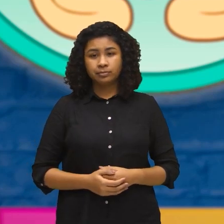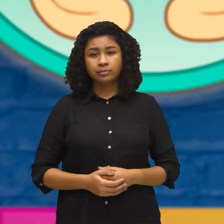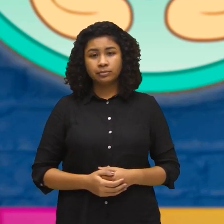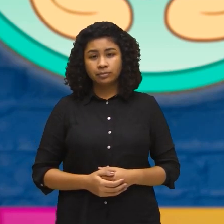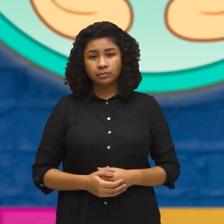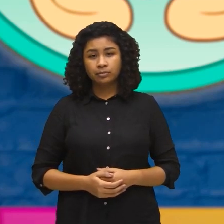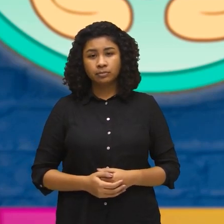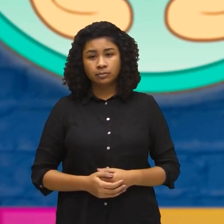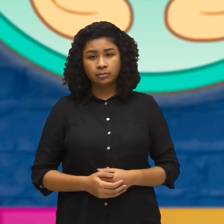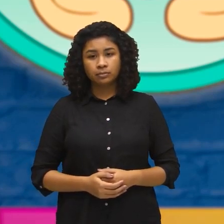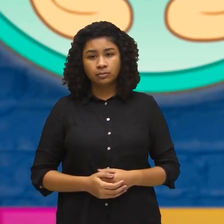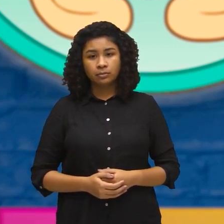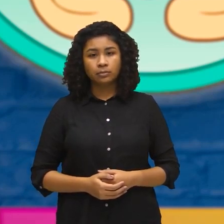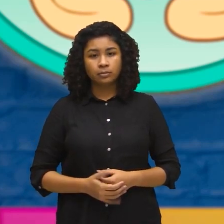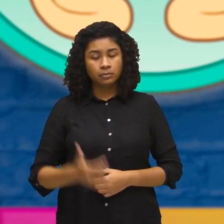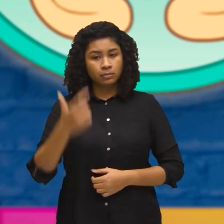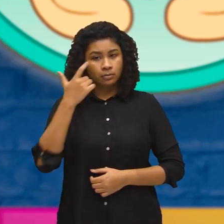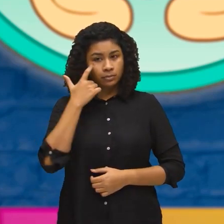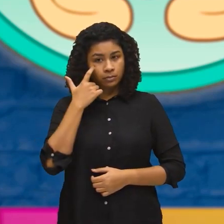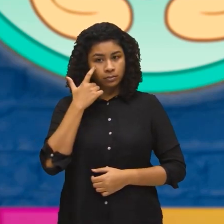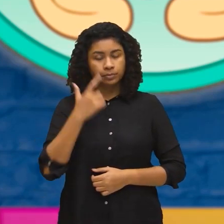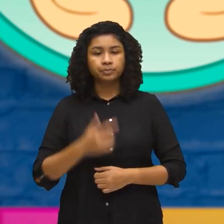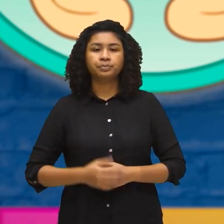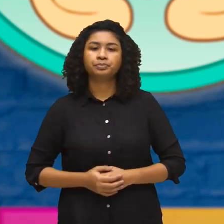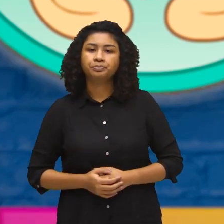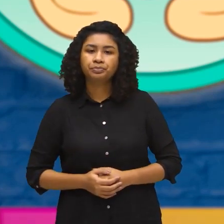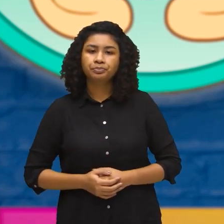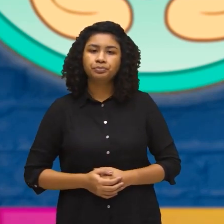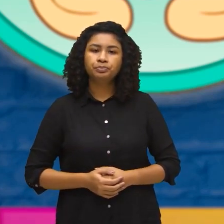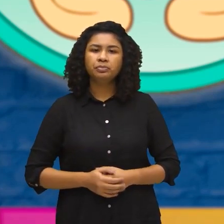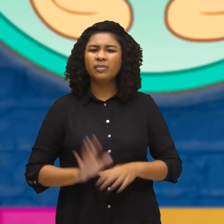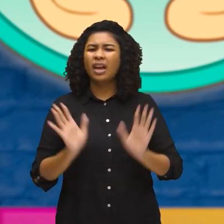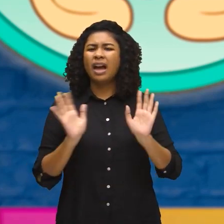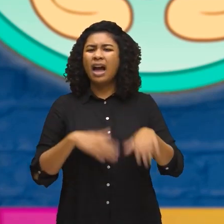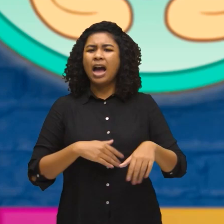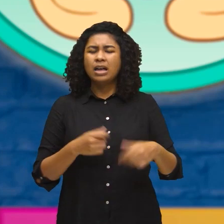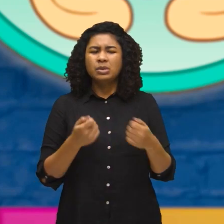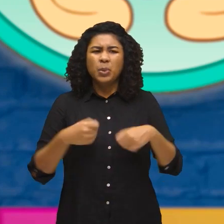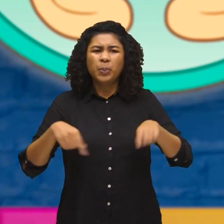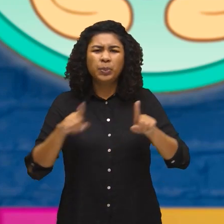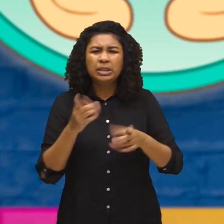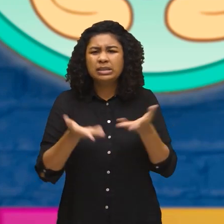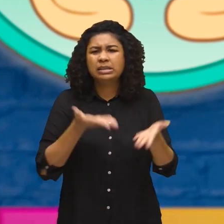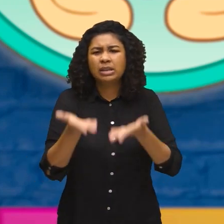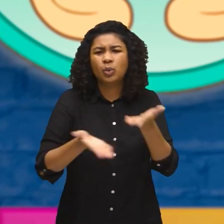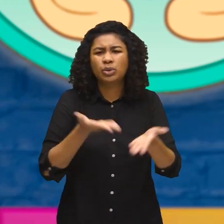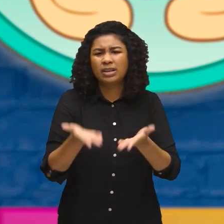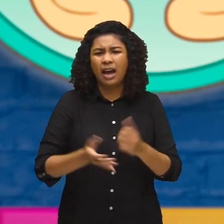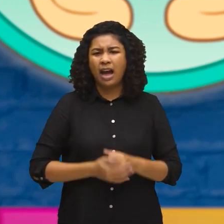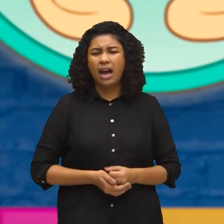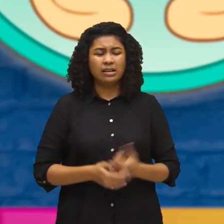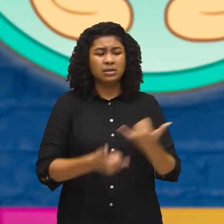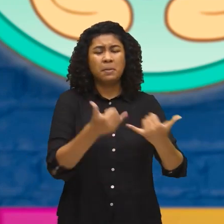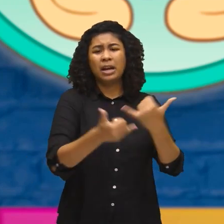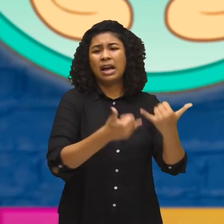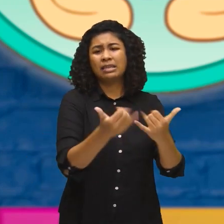Não necessita de tratamento. Vamos lá pontuar. Não necessita de tratamento? É só uma brincadeira e vai passar? Então, vamos